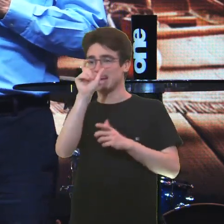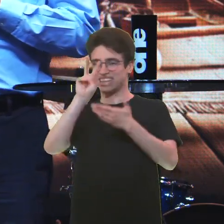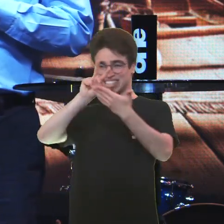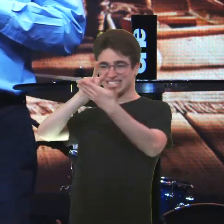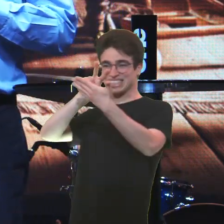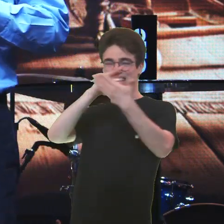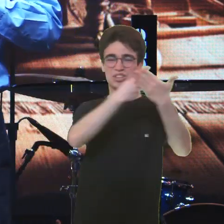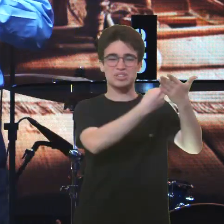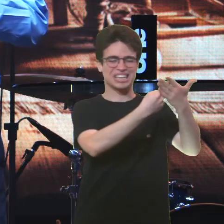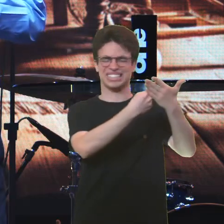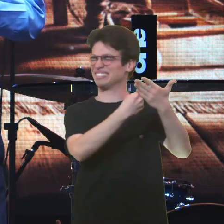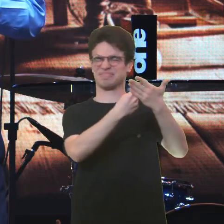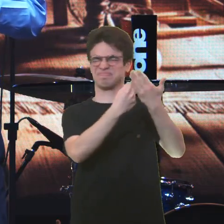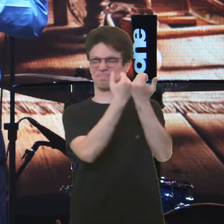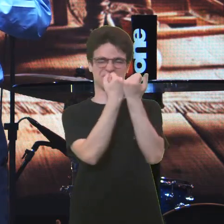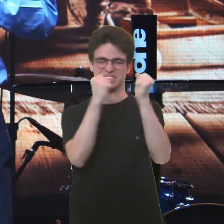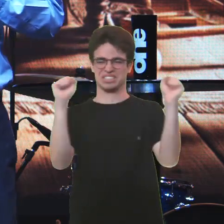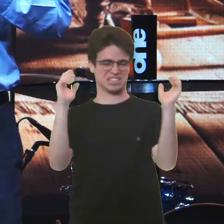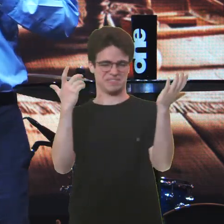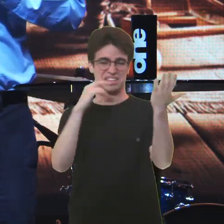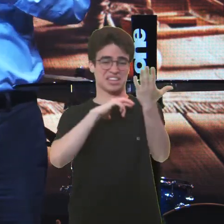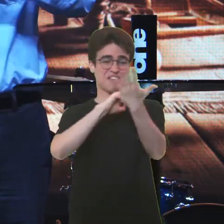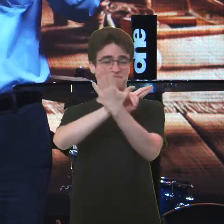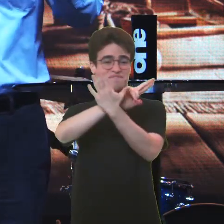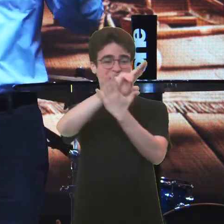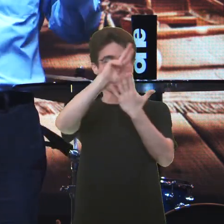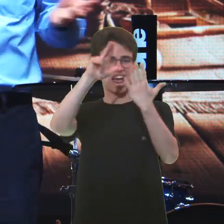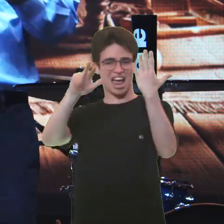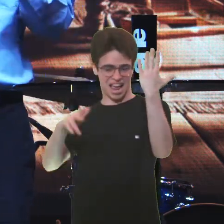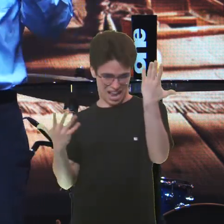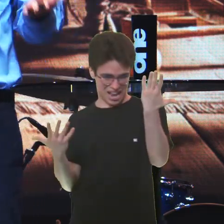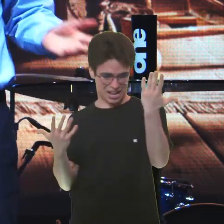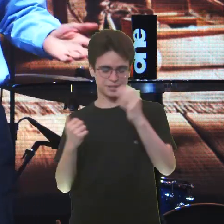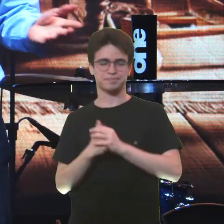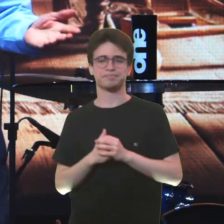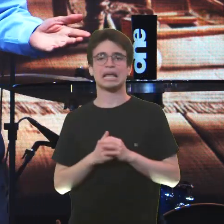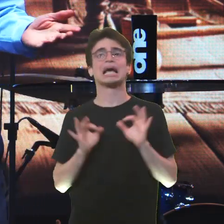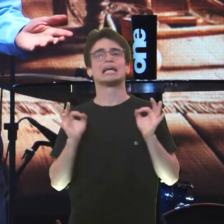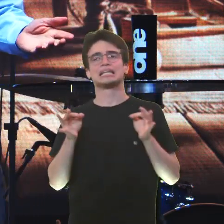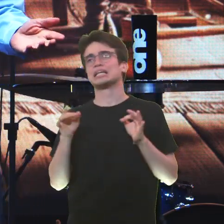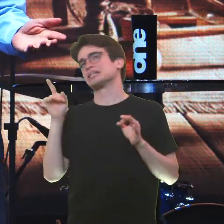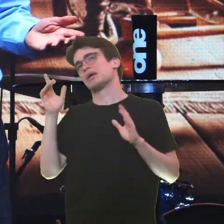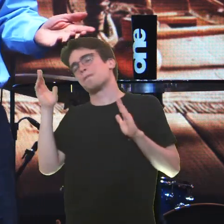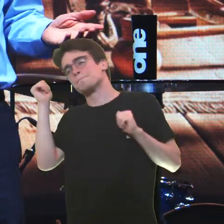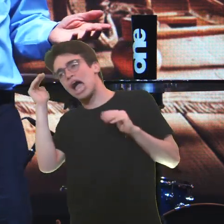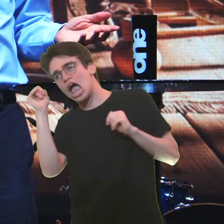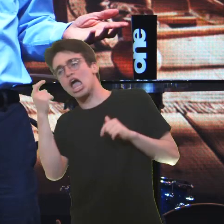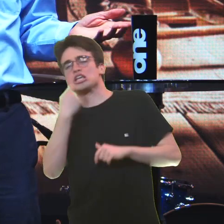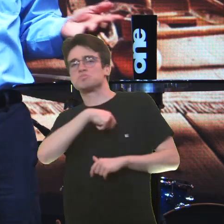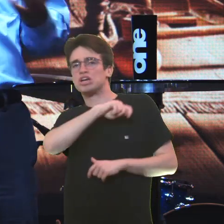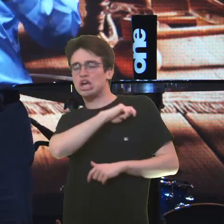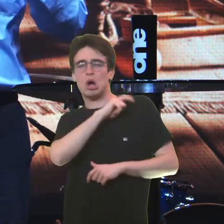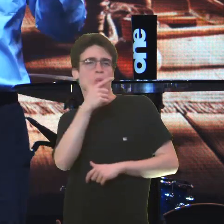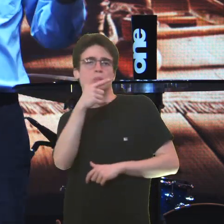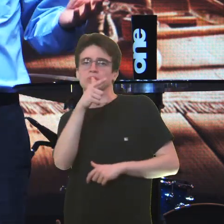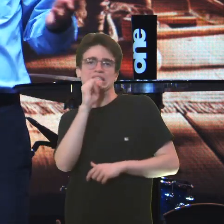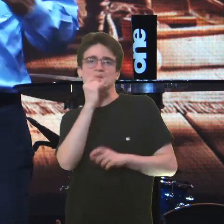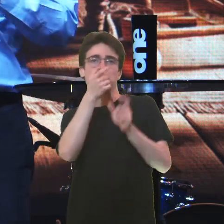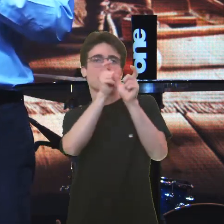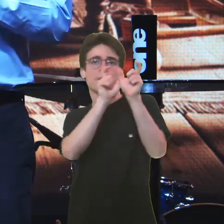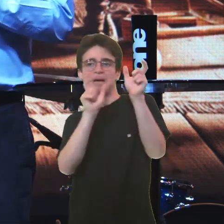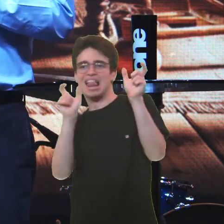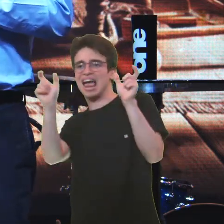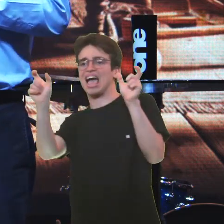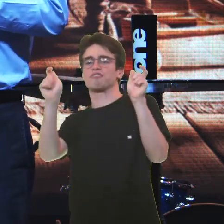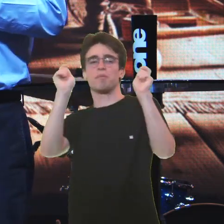que possa englobar todos os seus significados. Al menos en español no hay Pelo ninguna menos em palabra espanhol não tem nenhuma palavra que pueda traducir